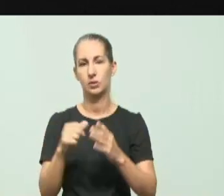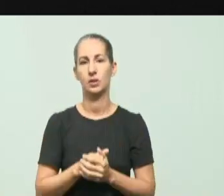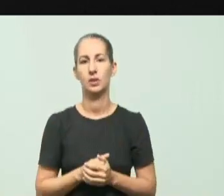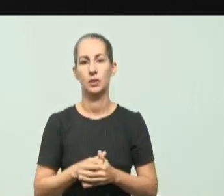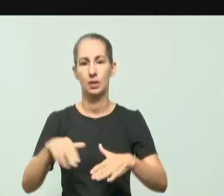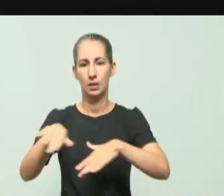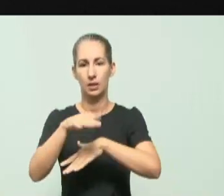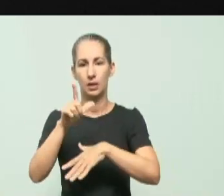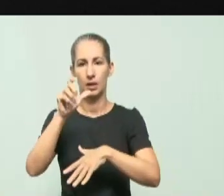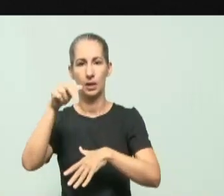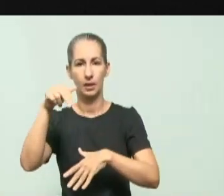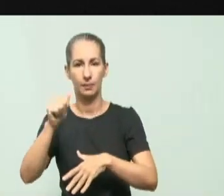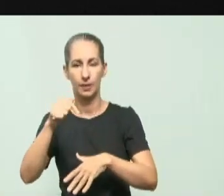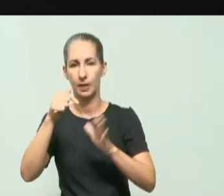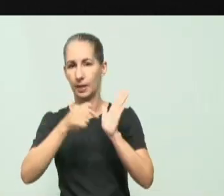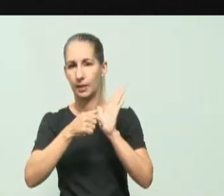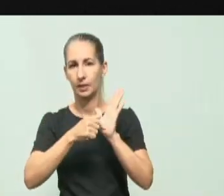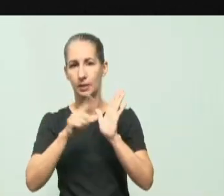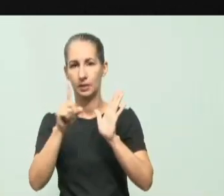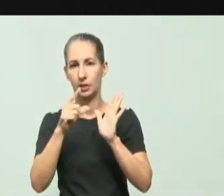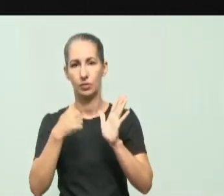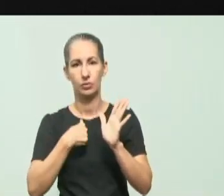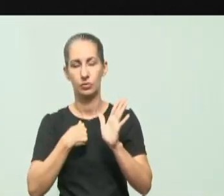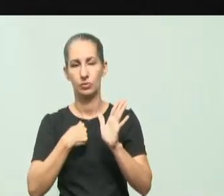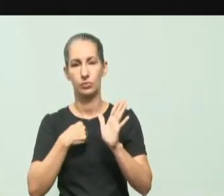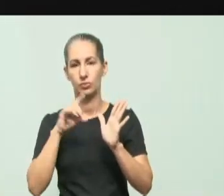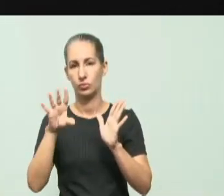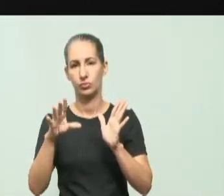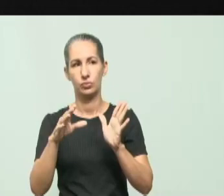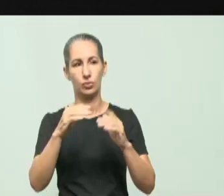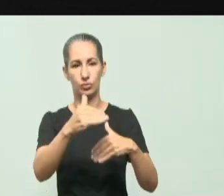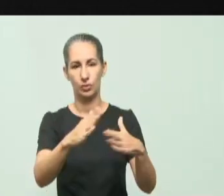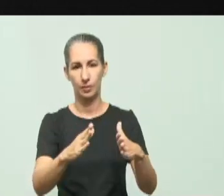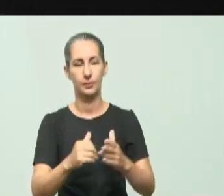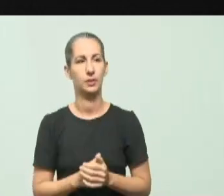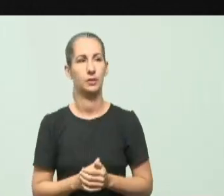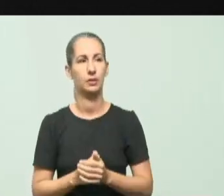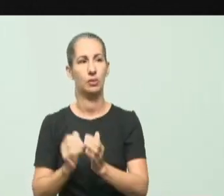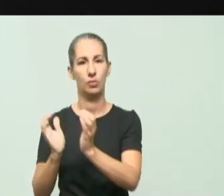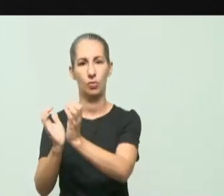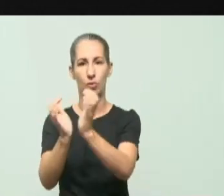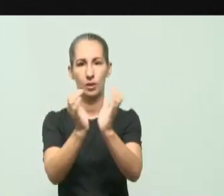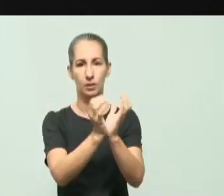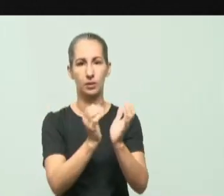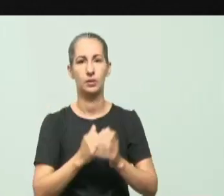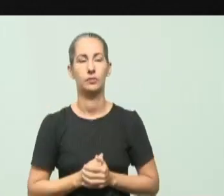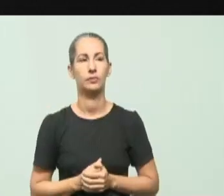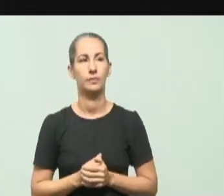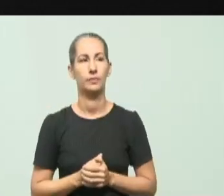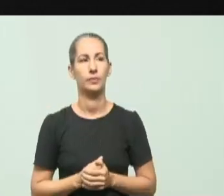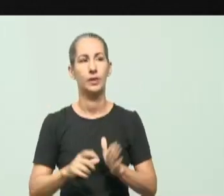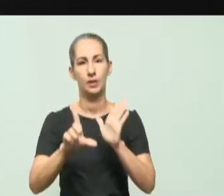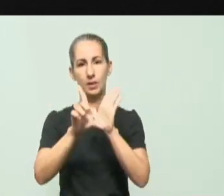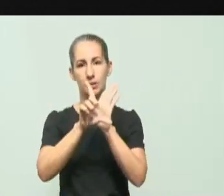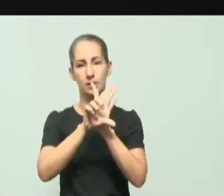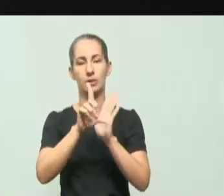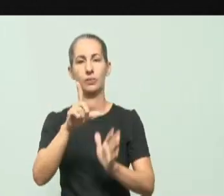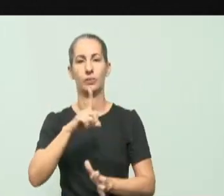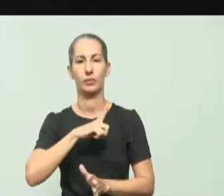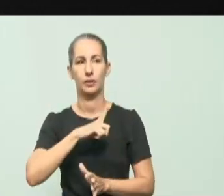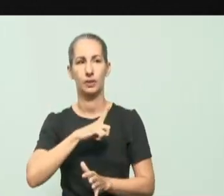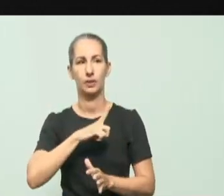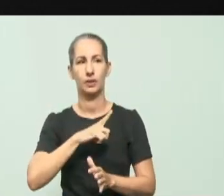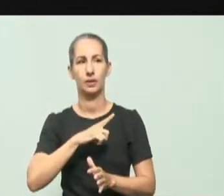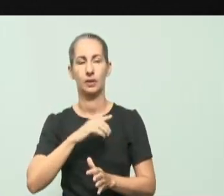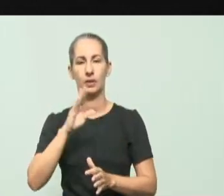tem estabelecimento. Isso aqui não saiu só do meu gabinete, isso aqui é um trabalho coletivo que vem para que se tenha legislação para